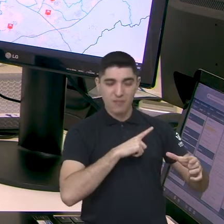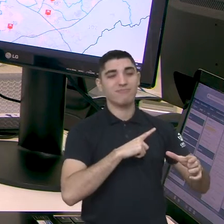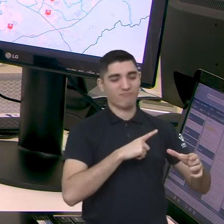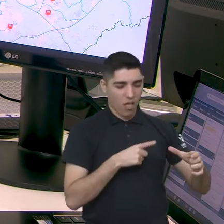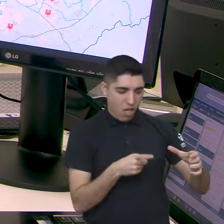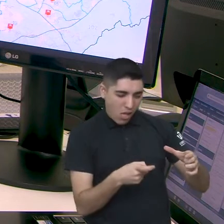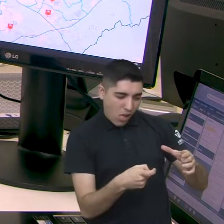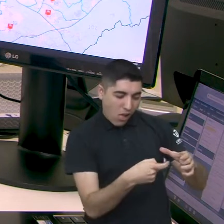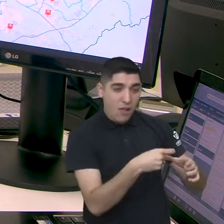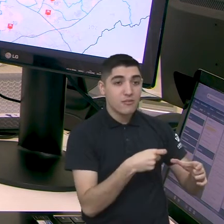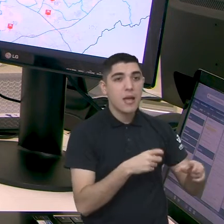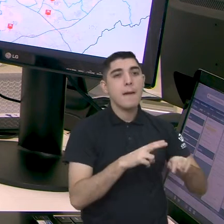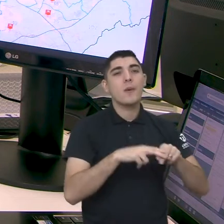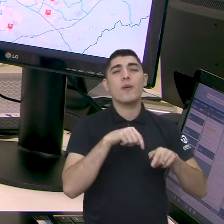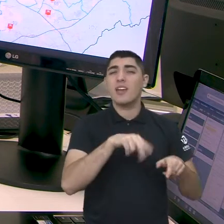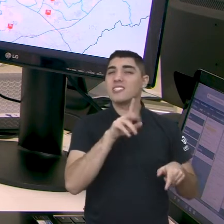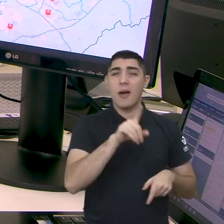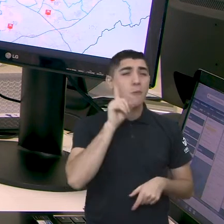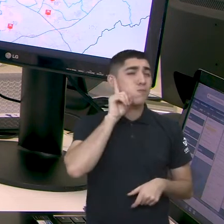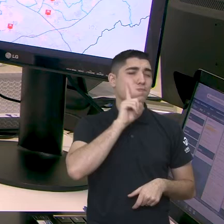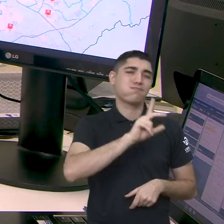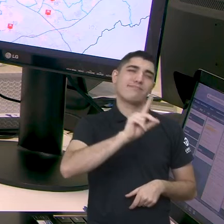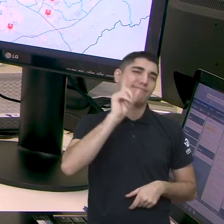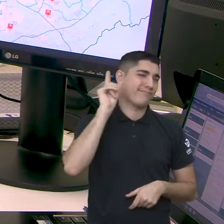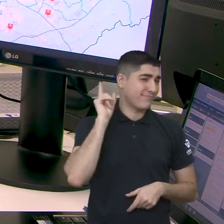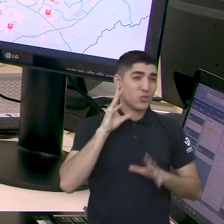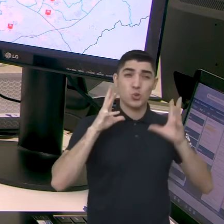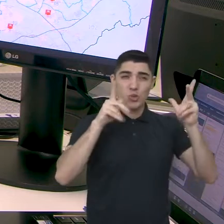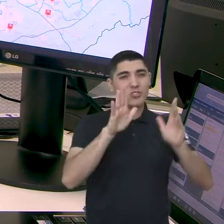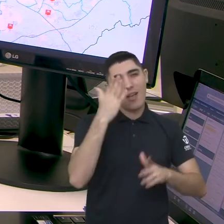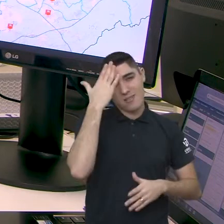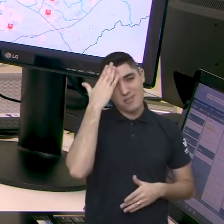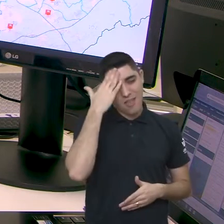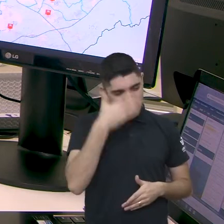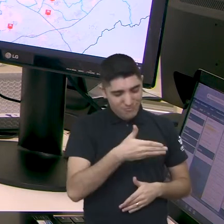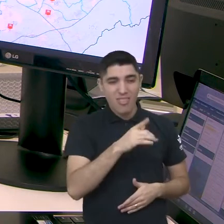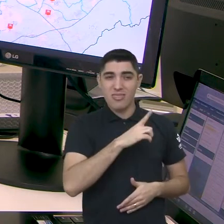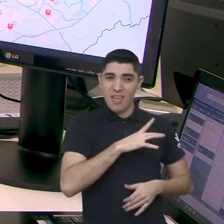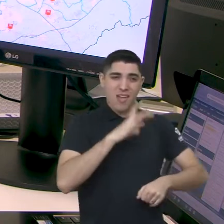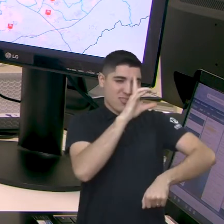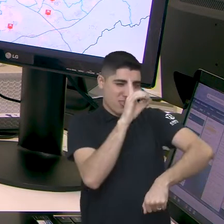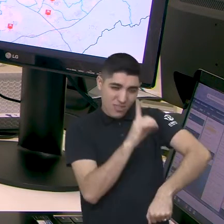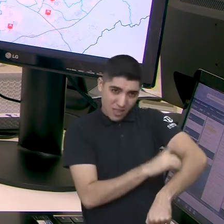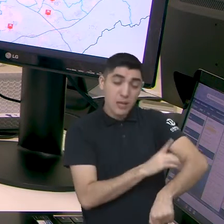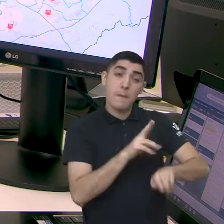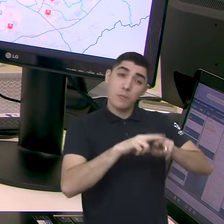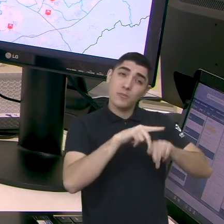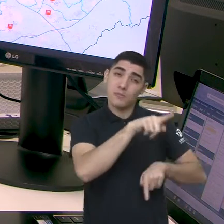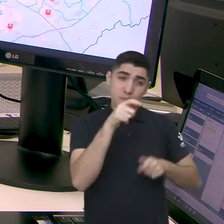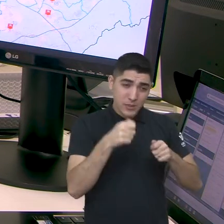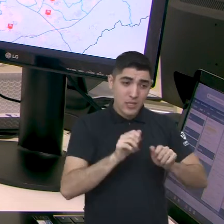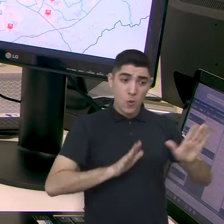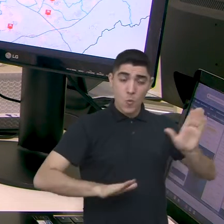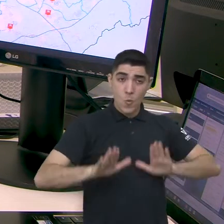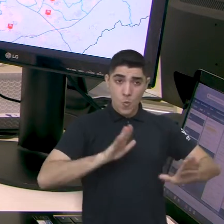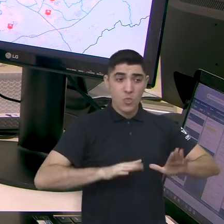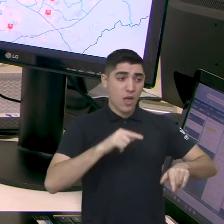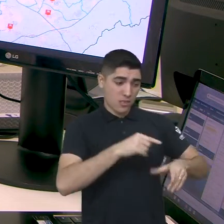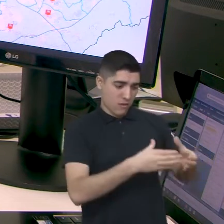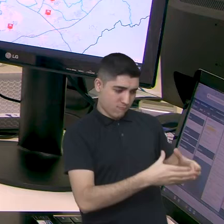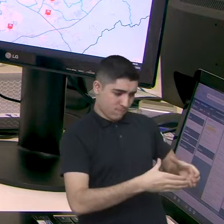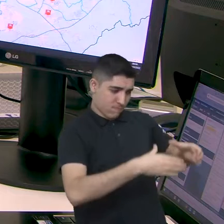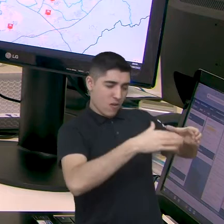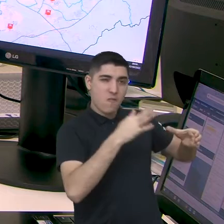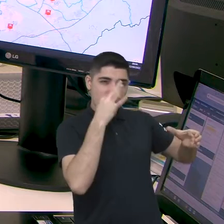eu costumo falar, é um personagem antigo já aí em relação à dengue, esse cuidado necessário com o vaso de planta e o prato